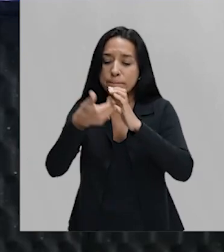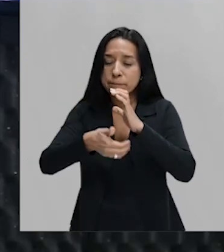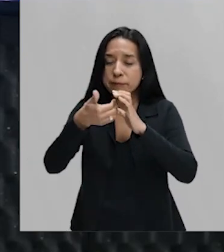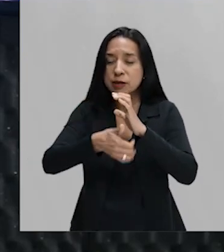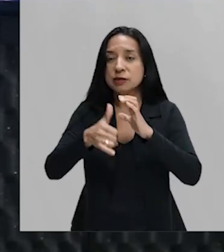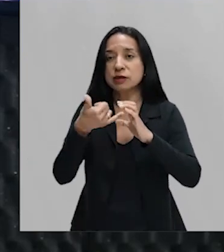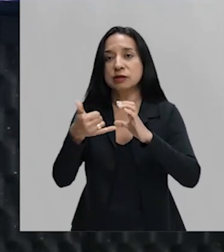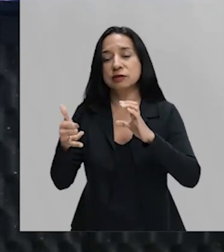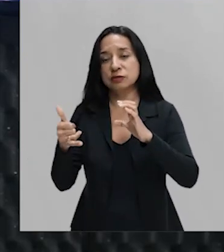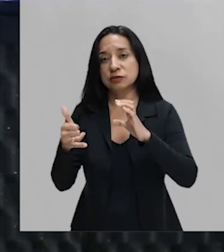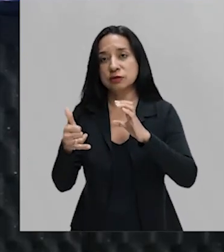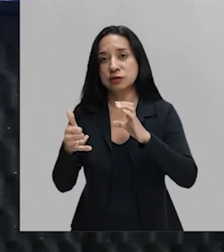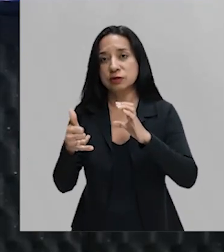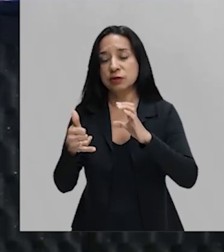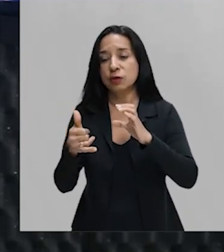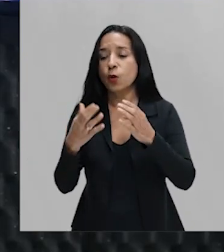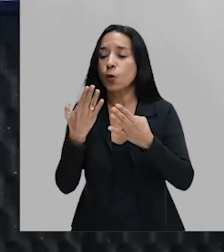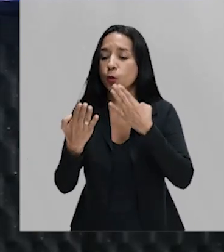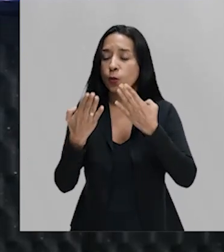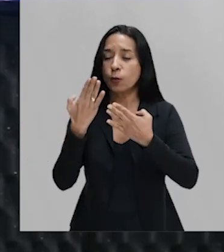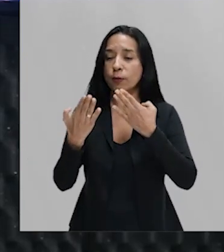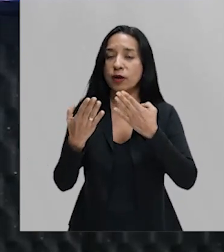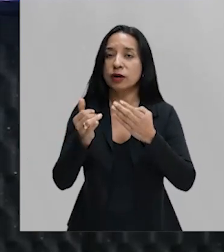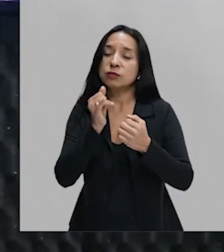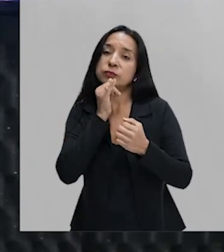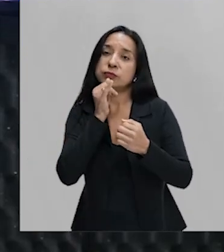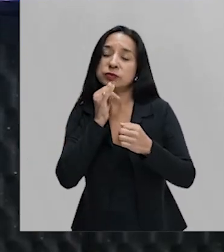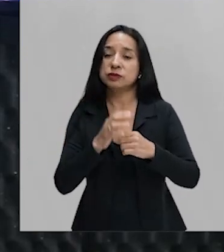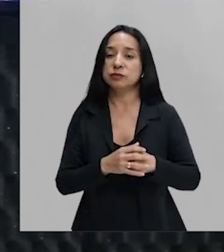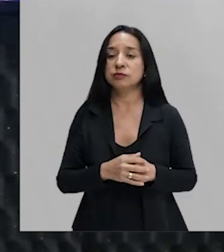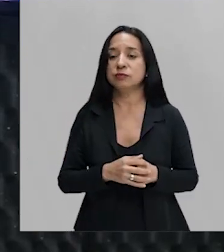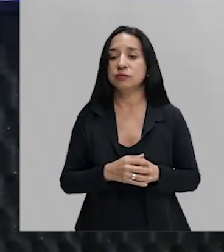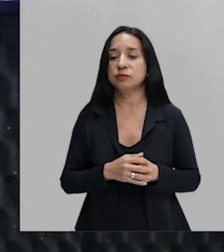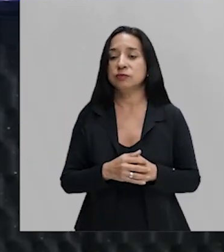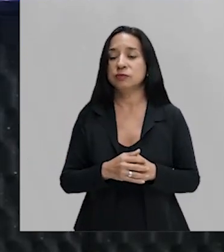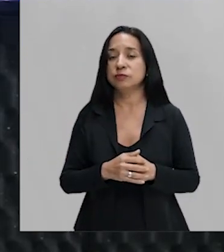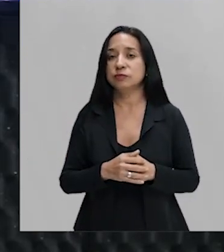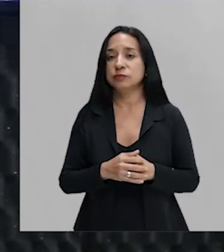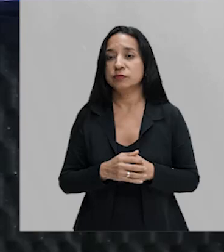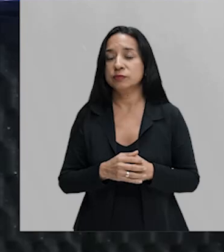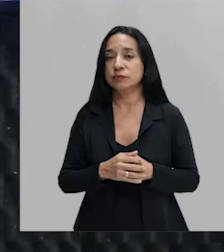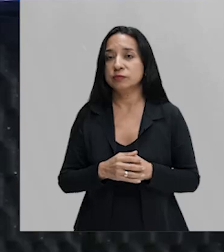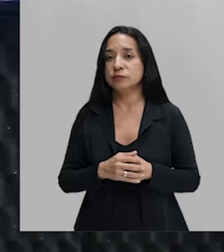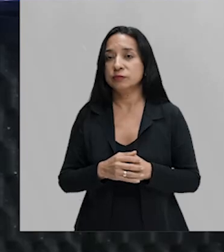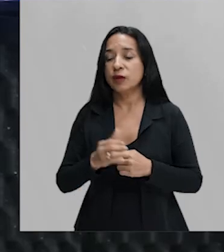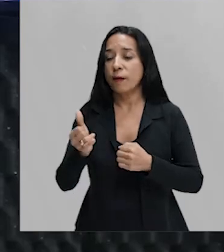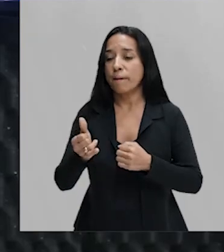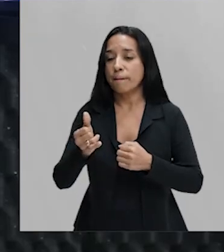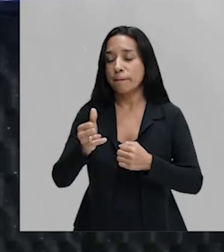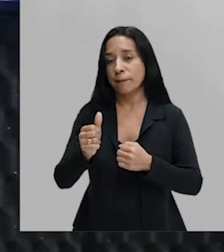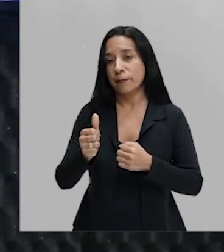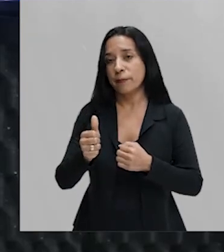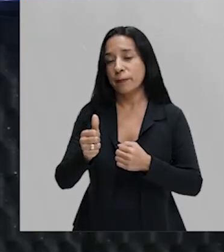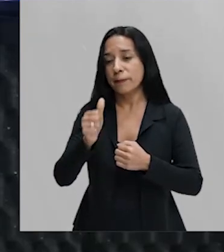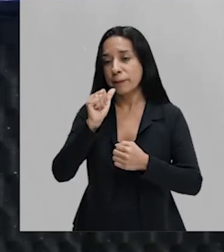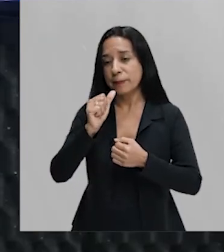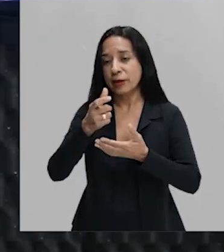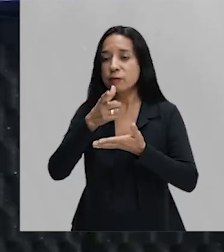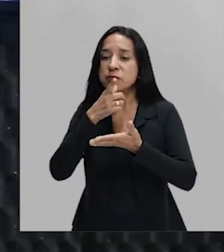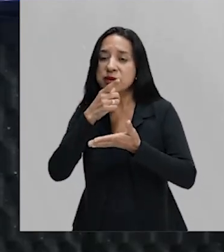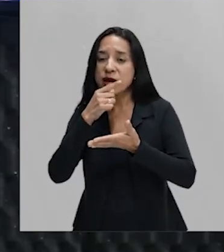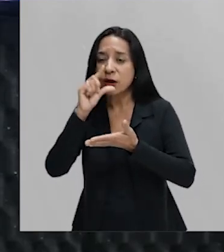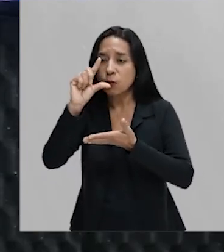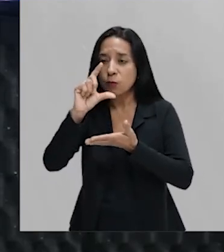energia? Eu comparo a seguinte situação. Você bebe uma garrafinha com água ou uma caixa d'água